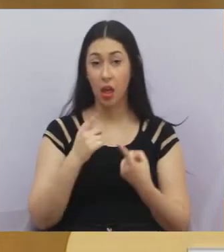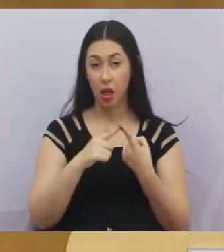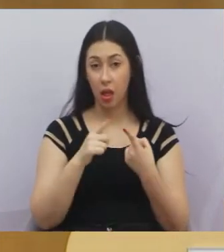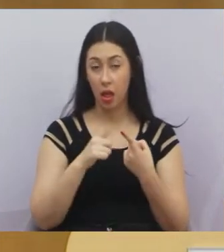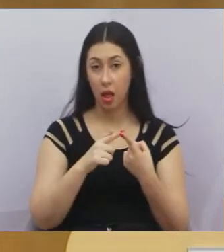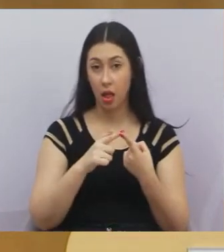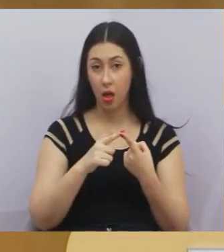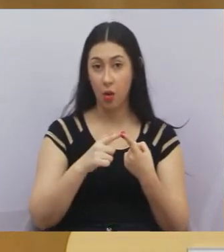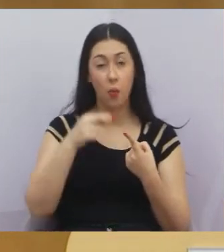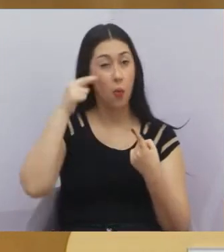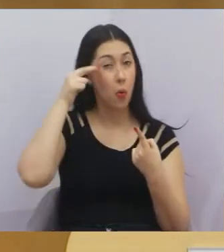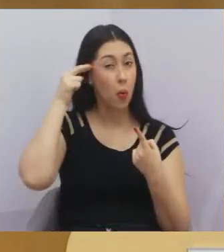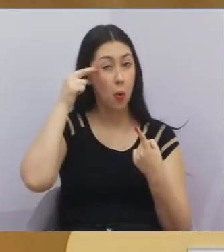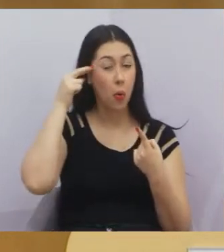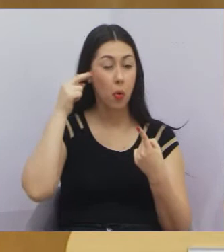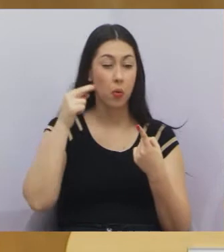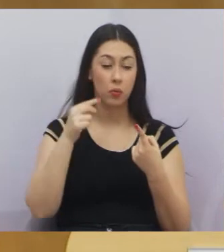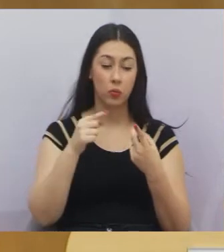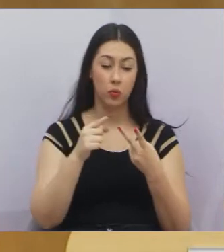vereador Rogério Timóteo.